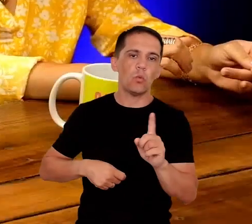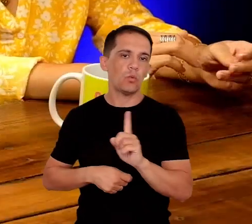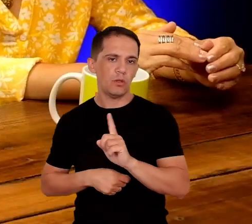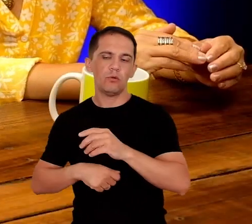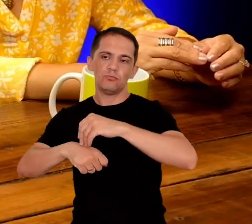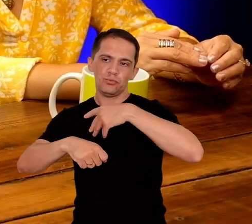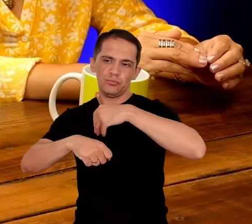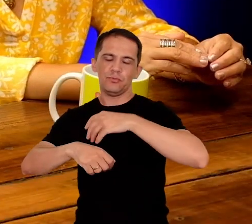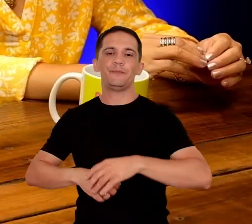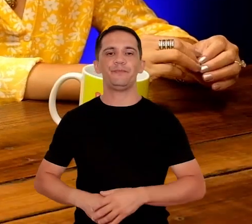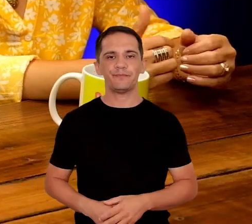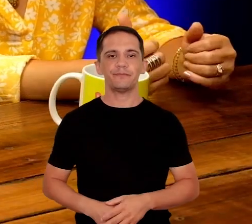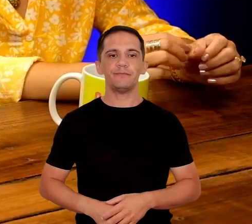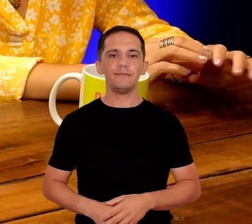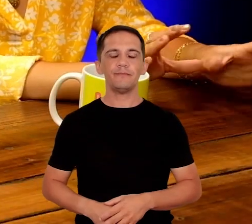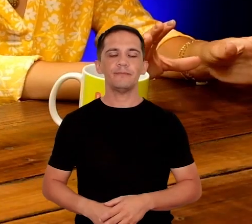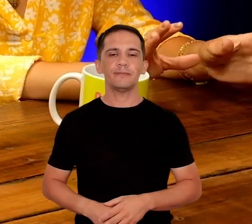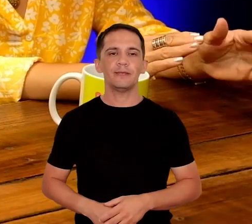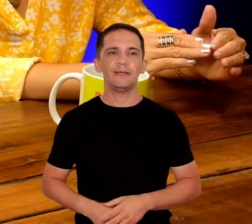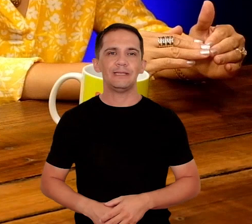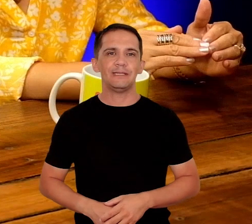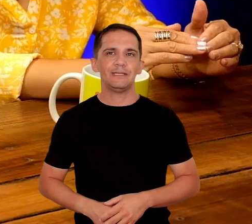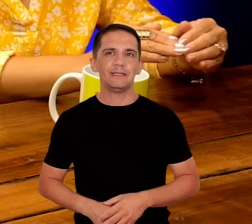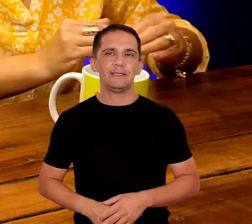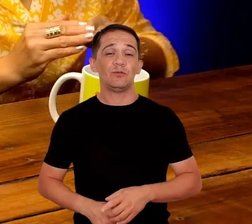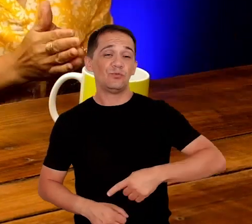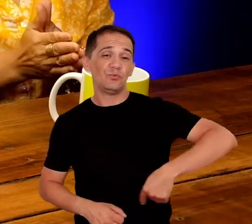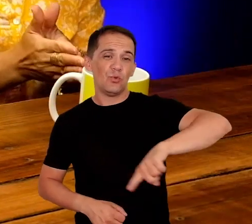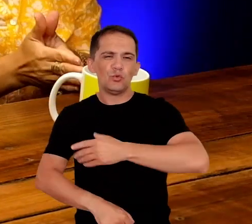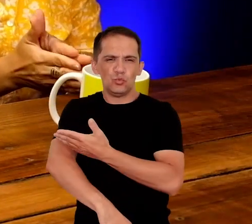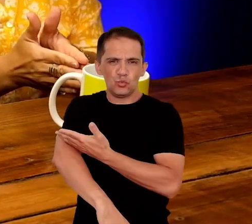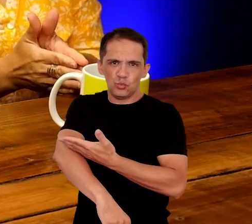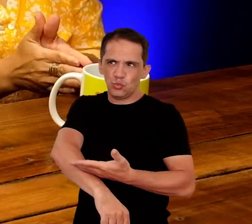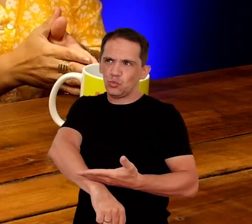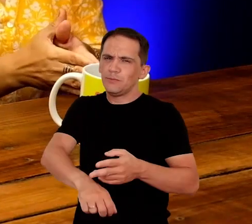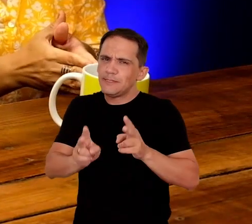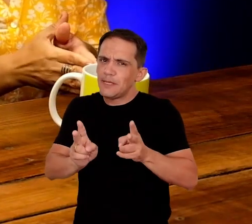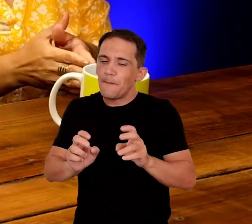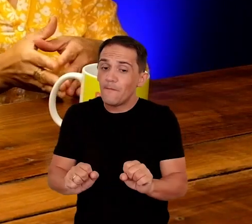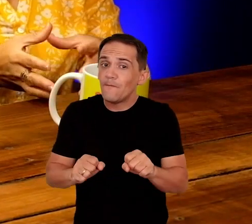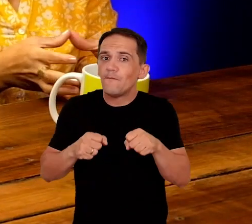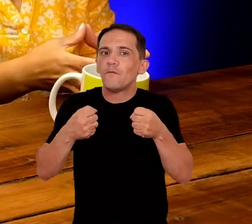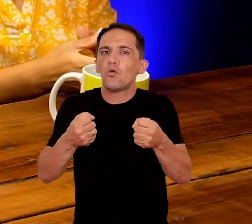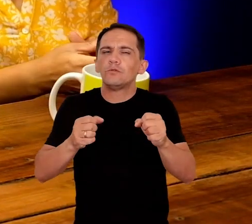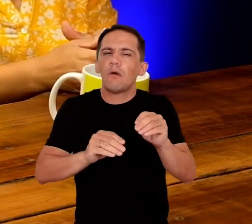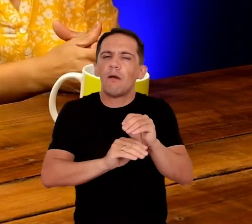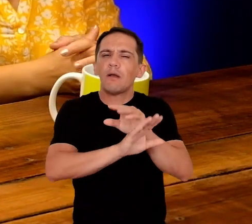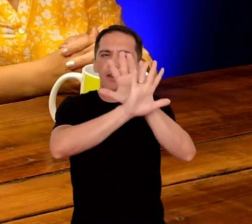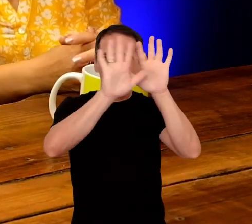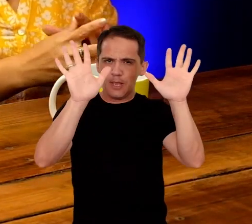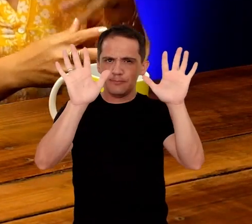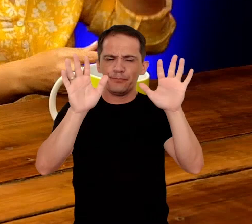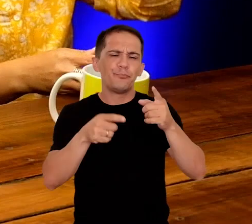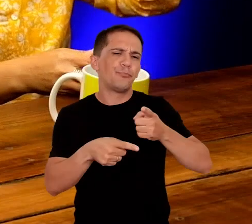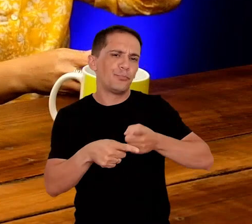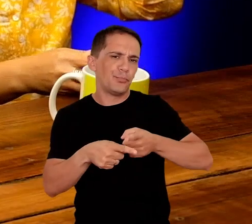material, ele falou claro, né? Mas na questão, por exemplo, só para te entender, quando a gente recebe um material, né?